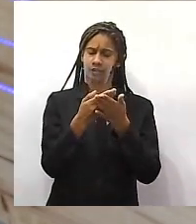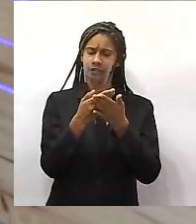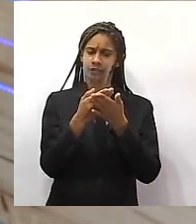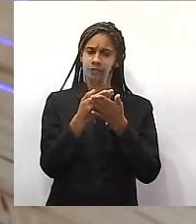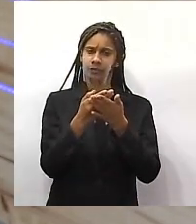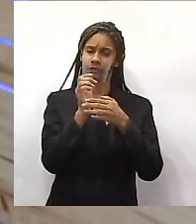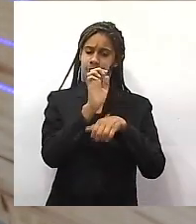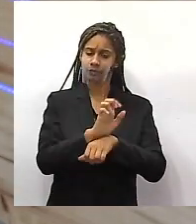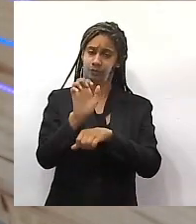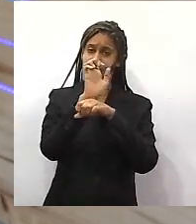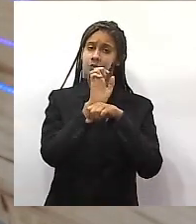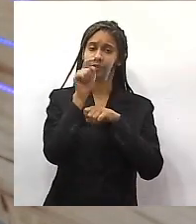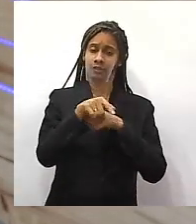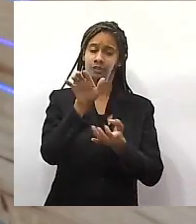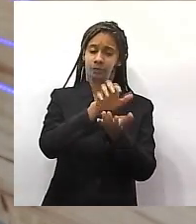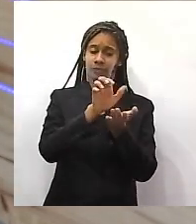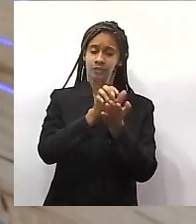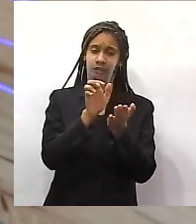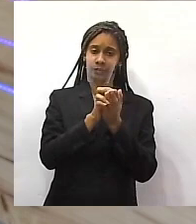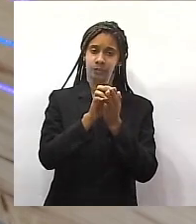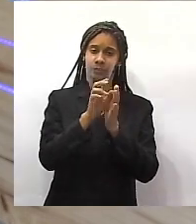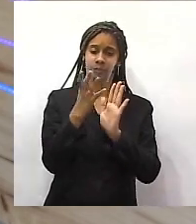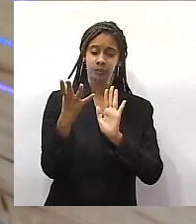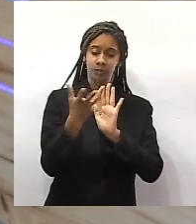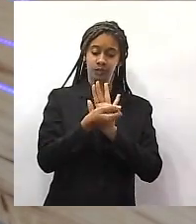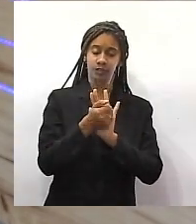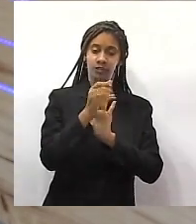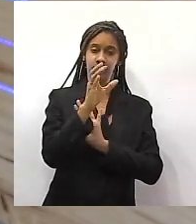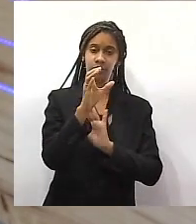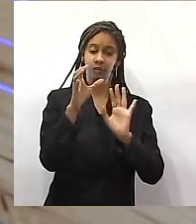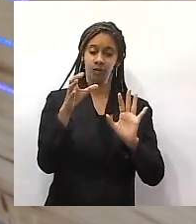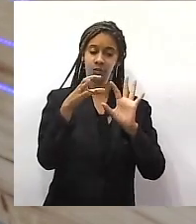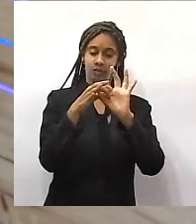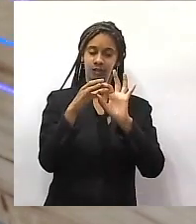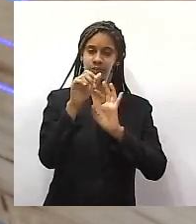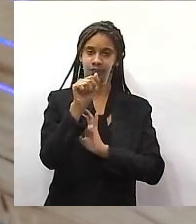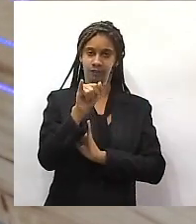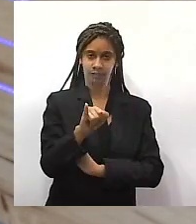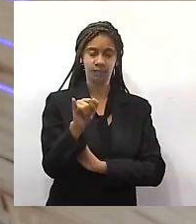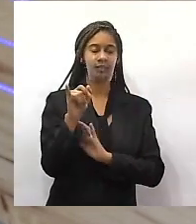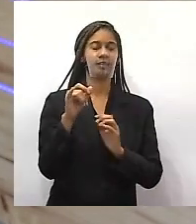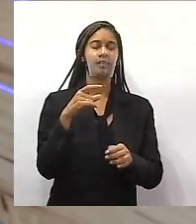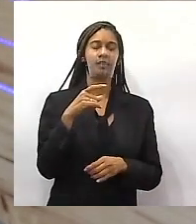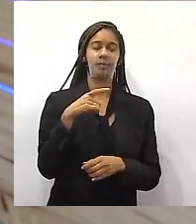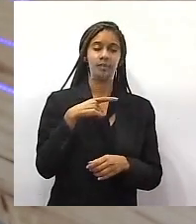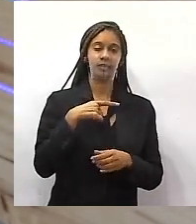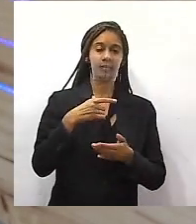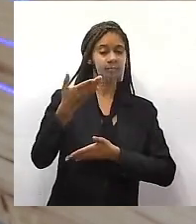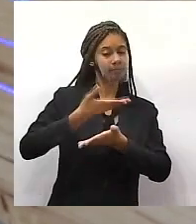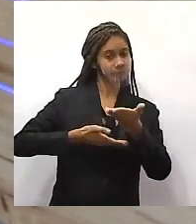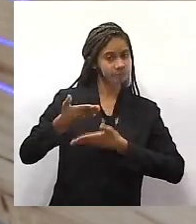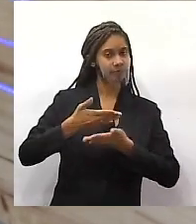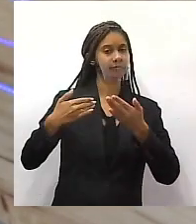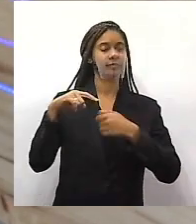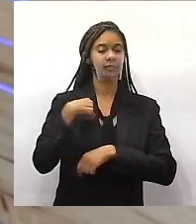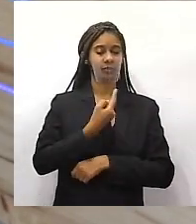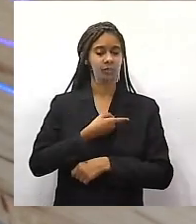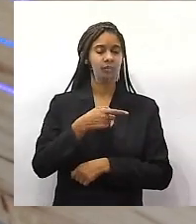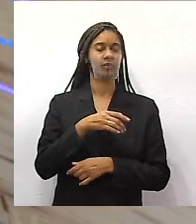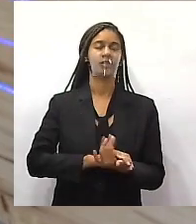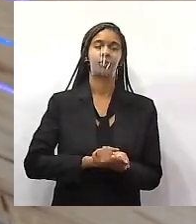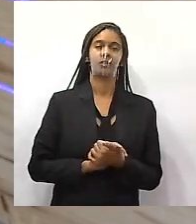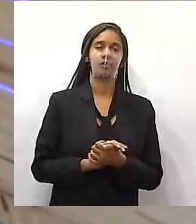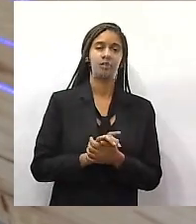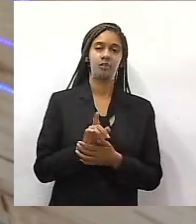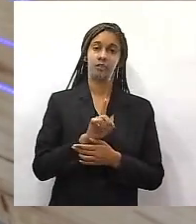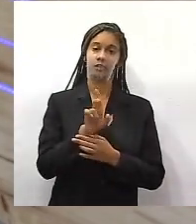o aplicativo do Conecta aí para assistir a essa aula, interagir com a gente no chat, tudo isso sem consumir os dados